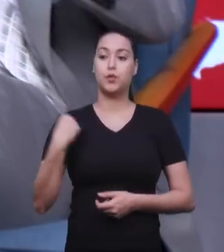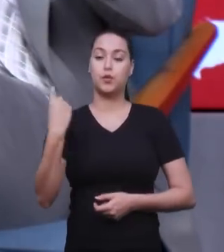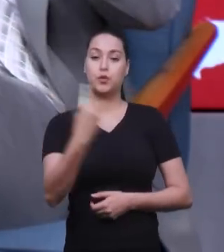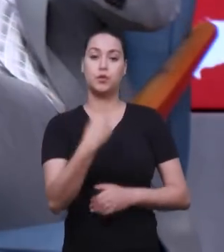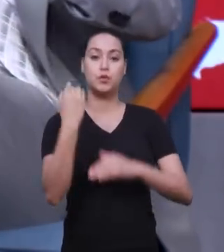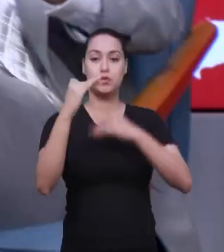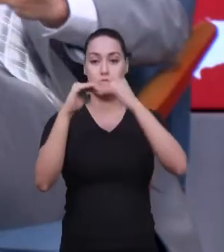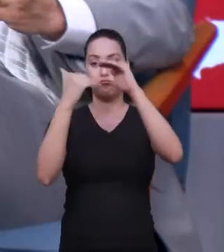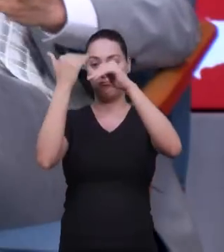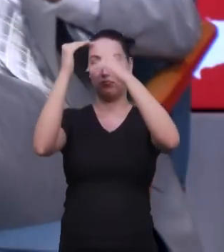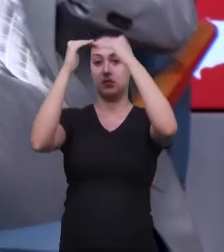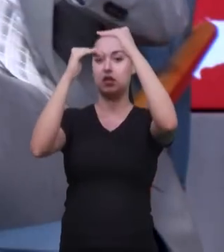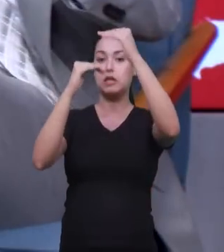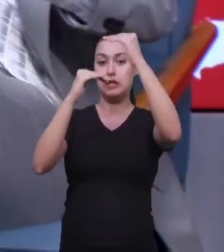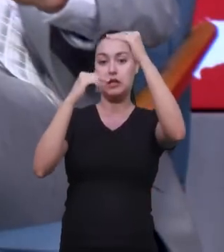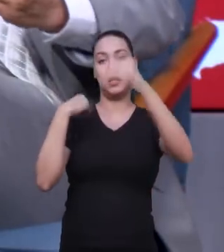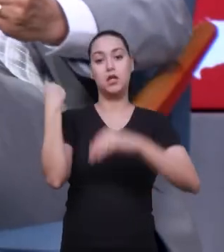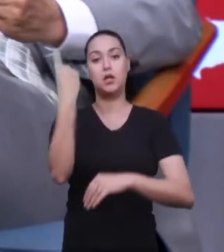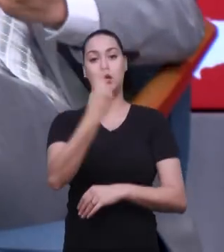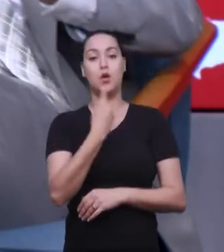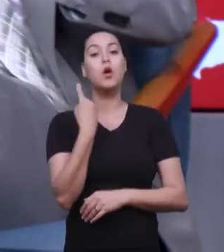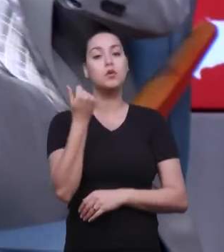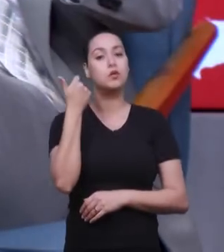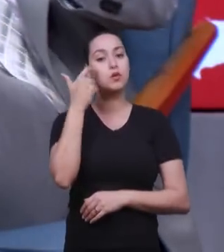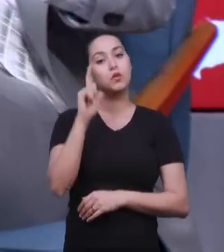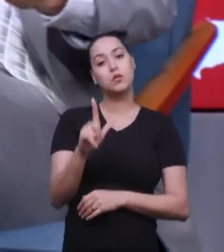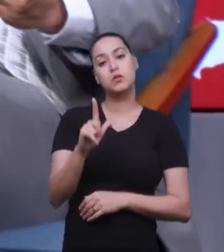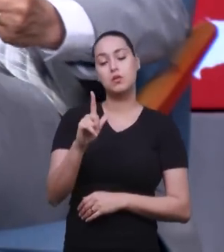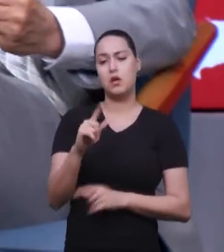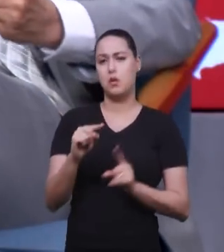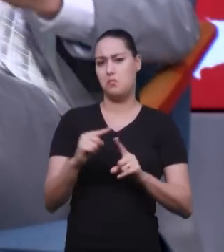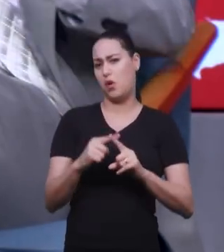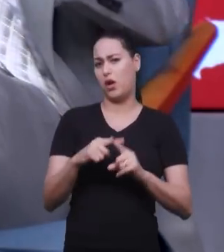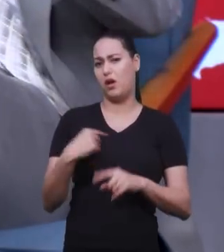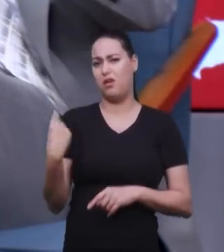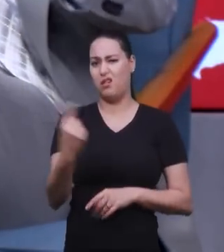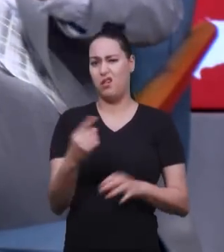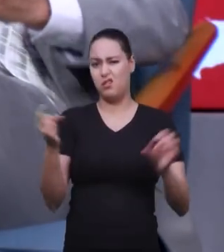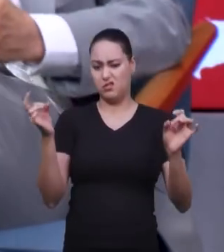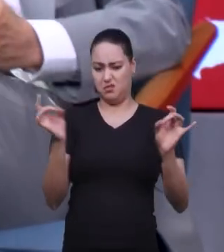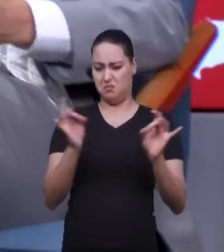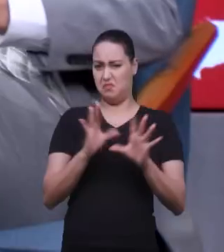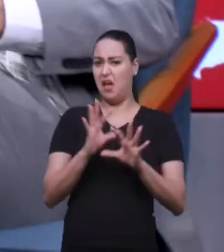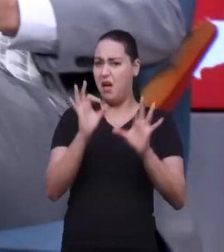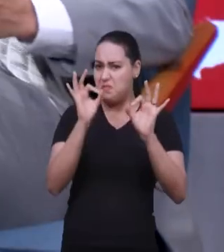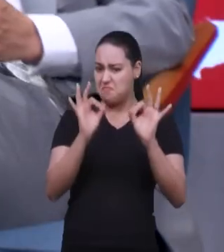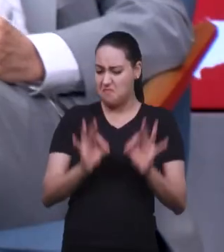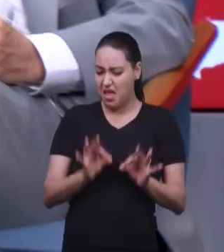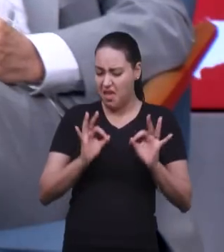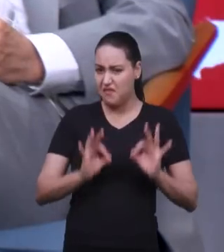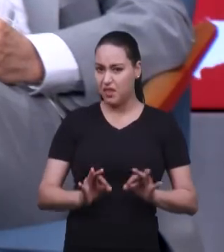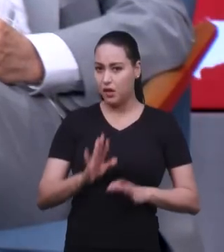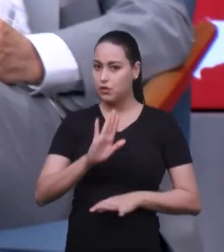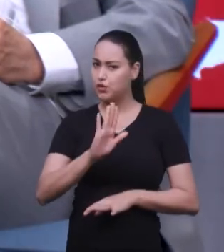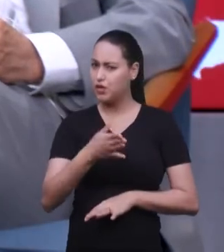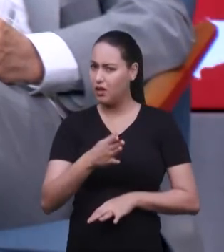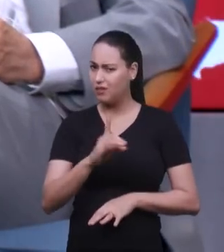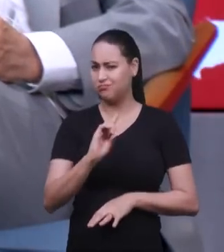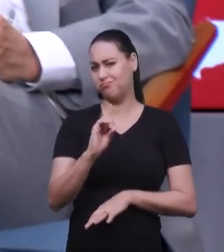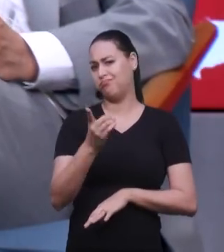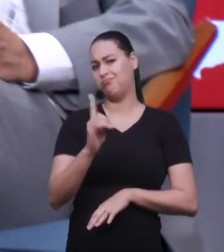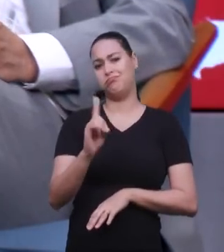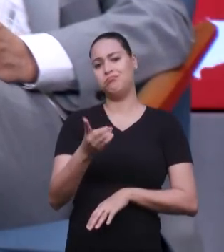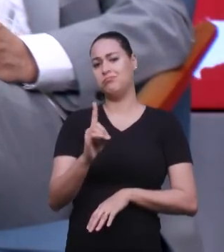corpo que nós crescemos, porque nós não atingimos ainda a perfeição, como